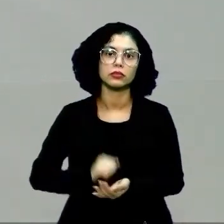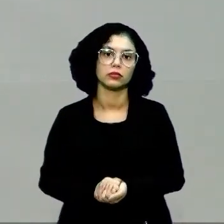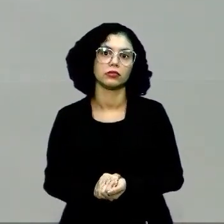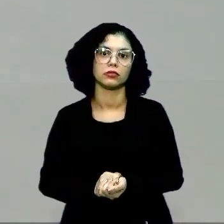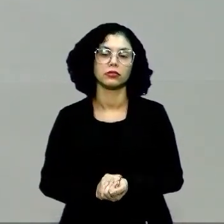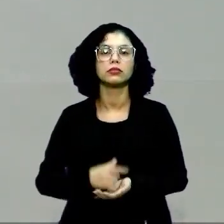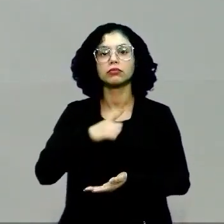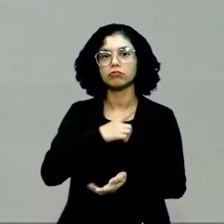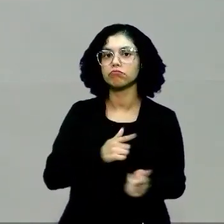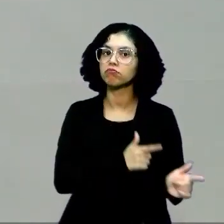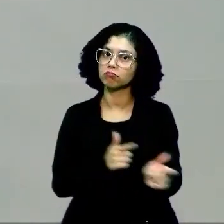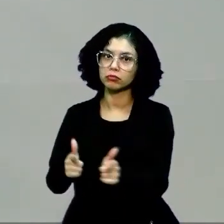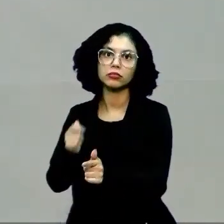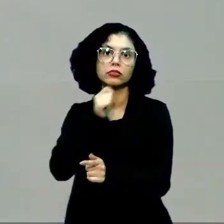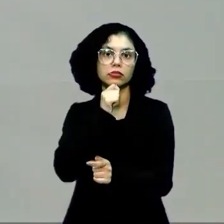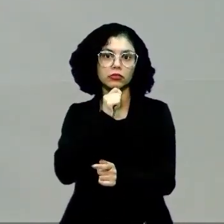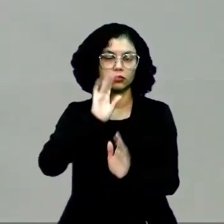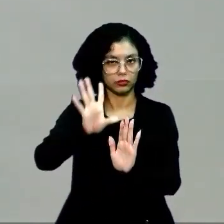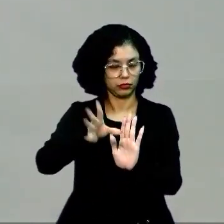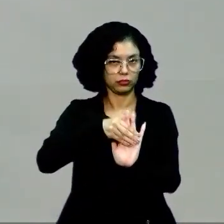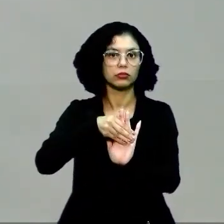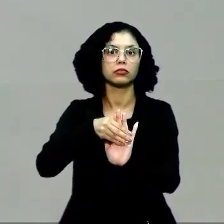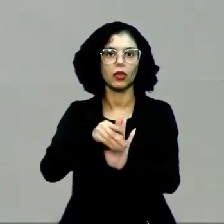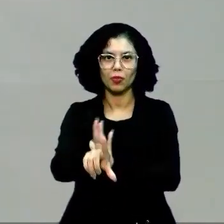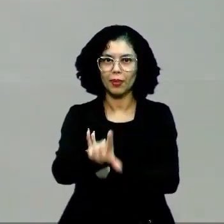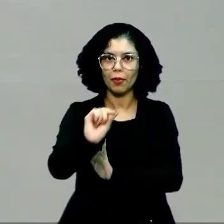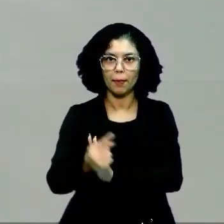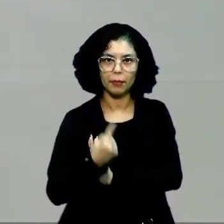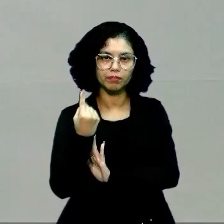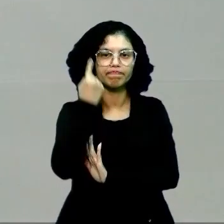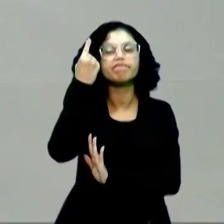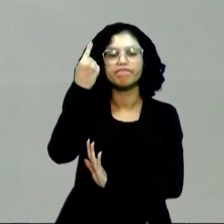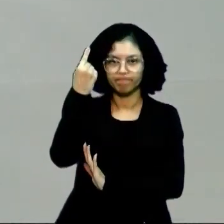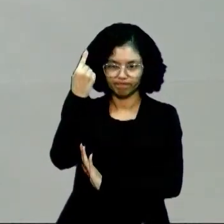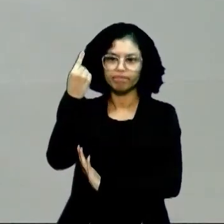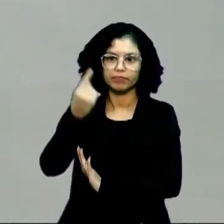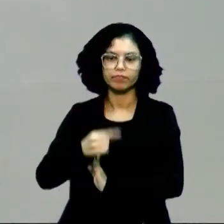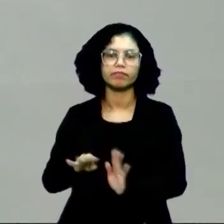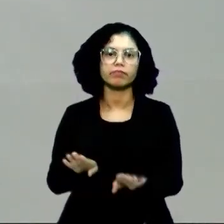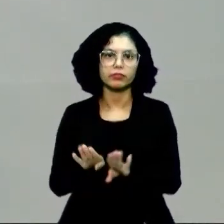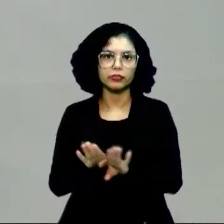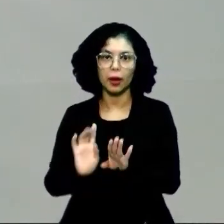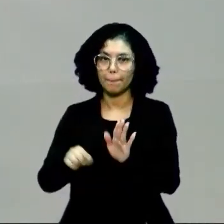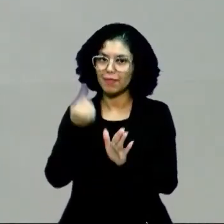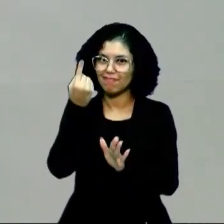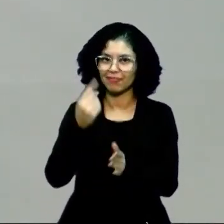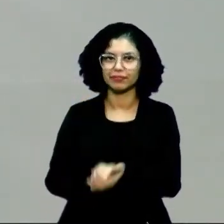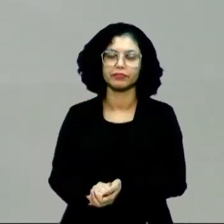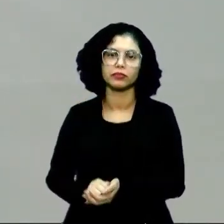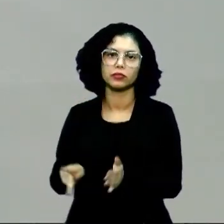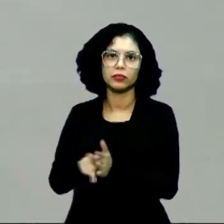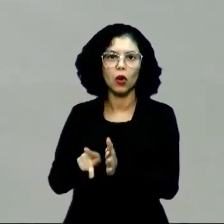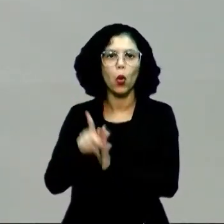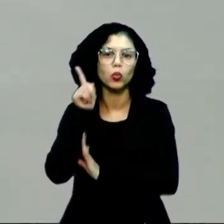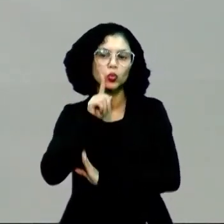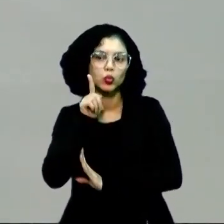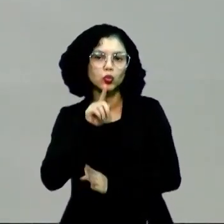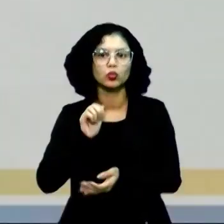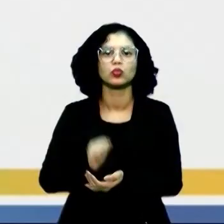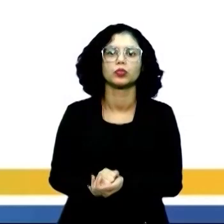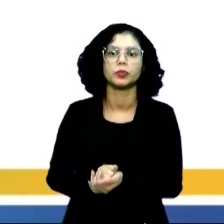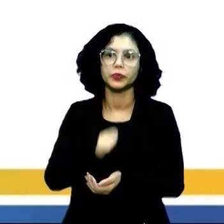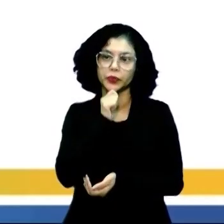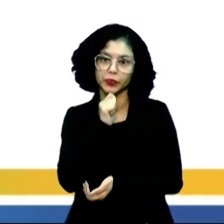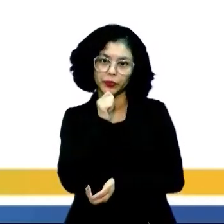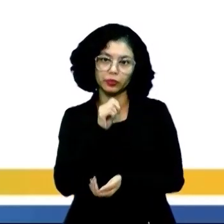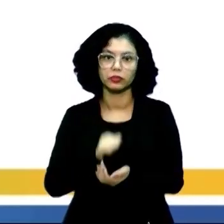rede terrorista Al-Qaeda se colocou como autora desses ataques aos Estados Unidos, ok? Como eu disse, os Estados